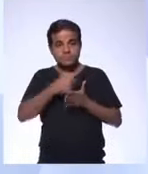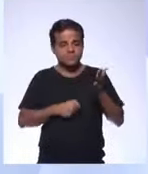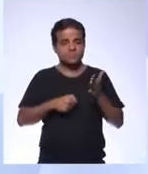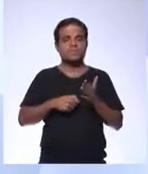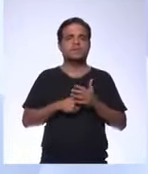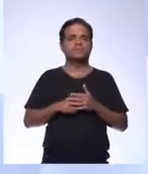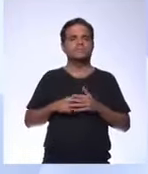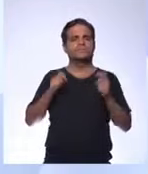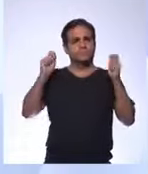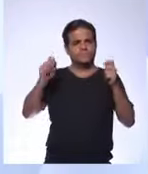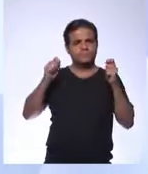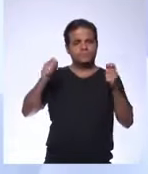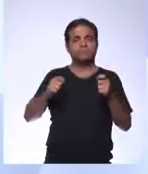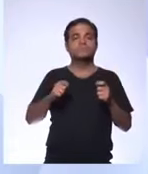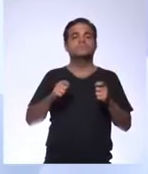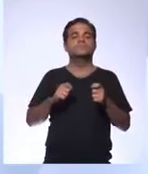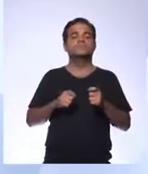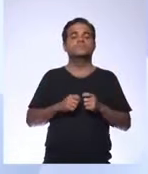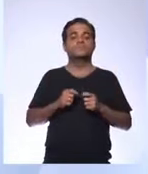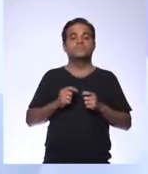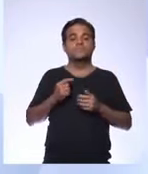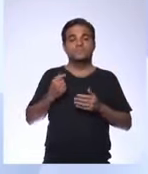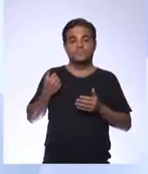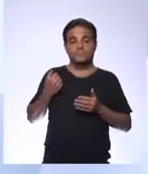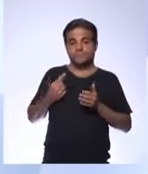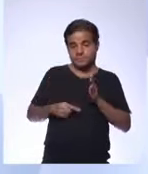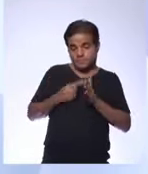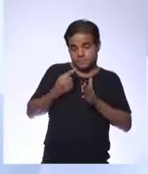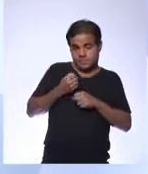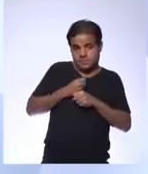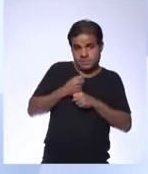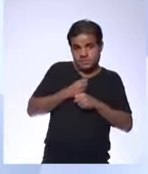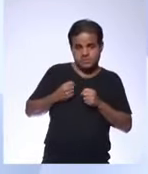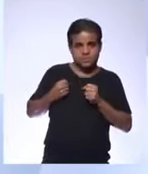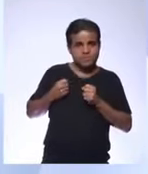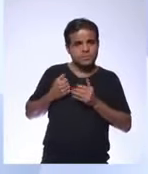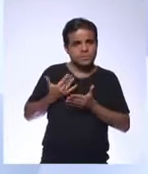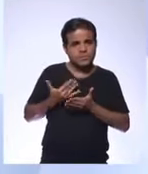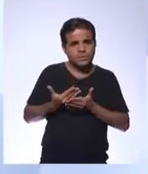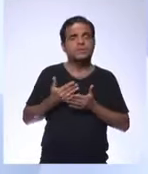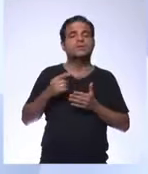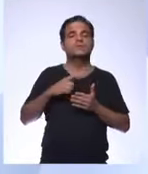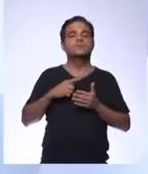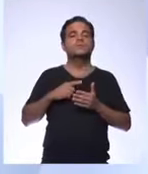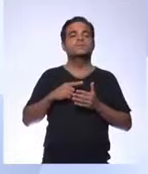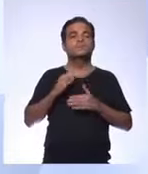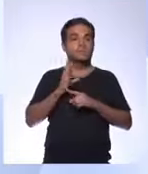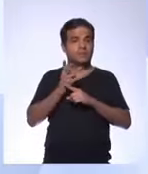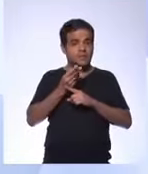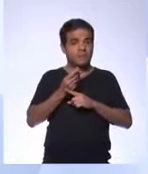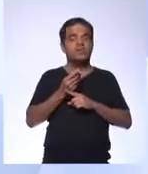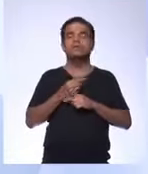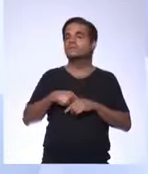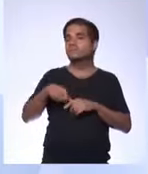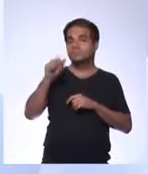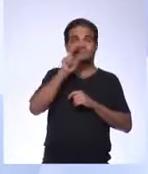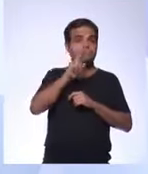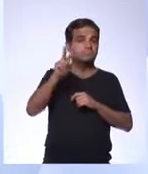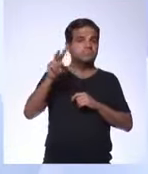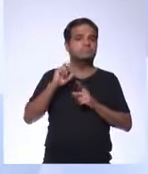de protesto, ainda nesses primeiros anos do regime militar, que a gente pode pontuar, está nas artes, né? As